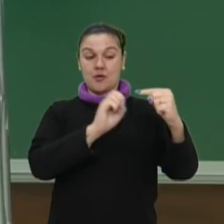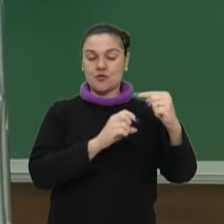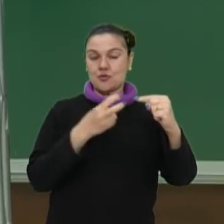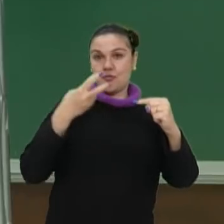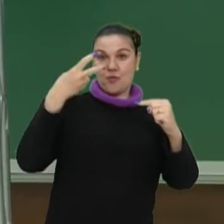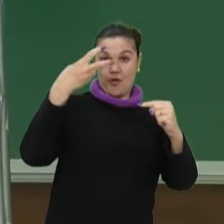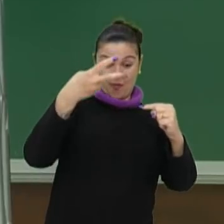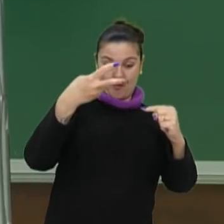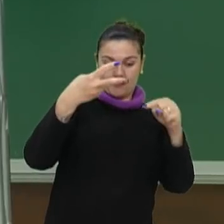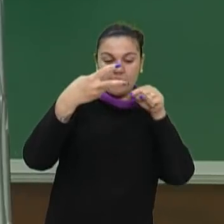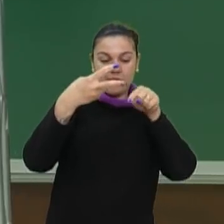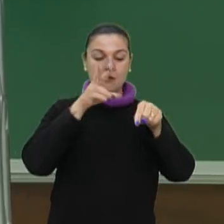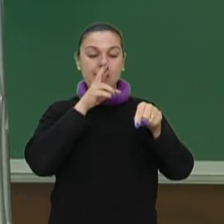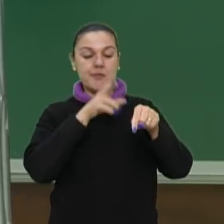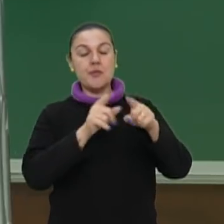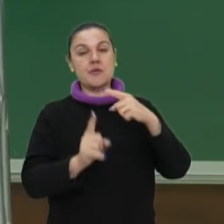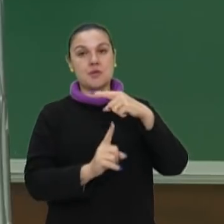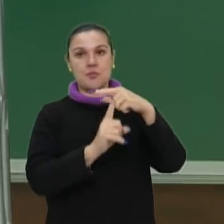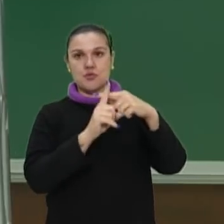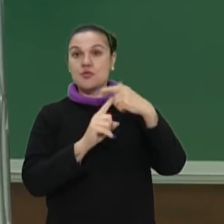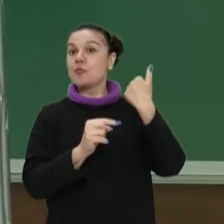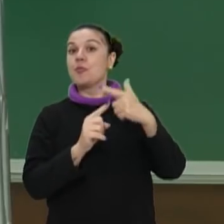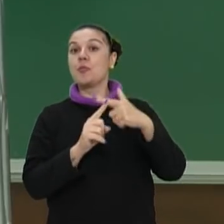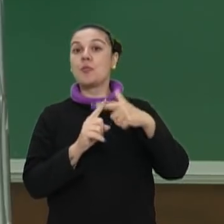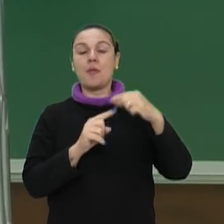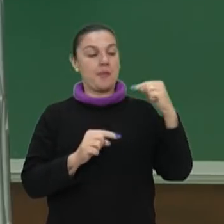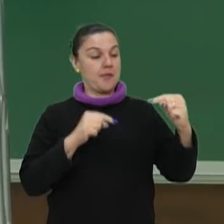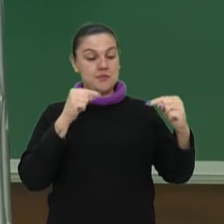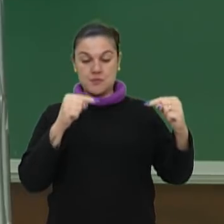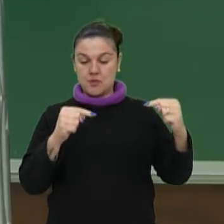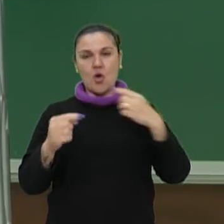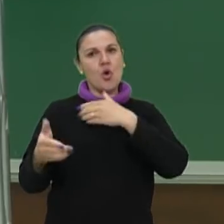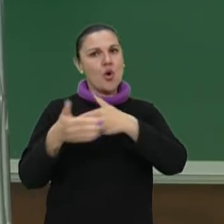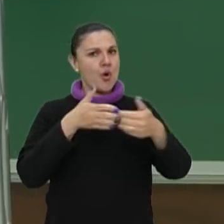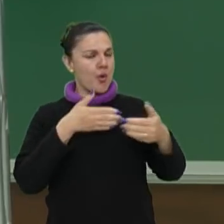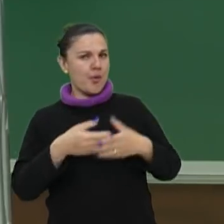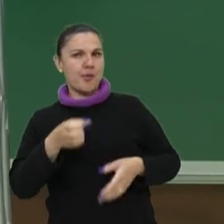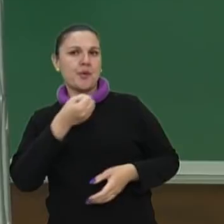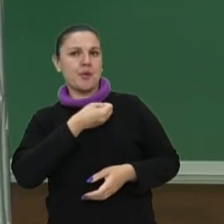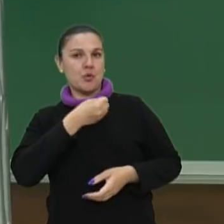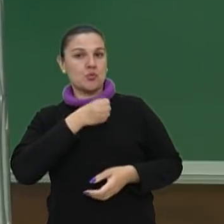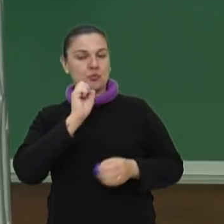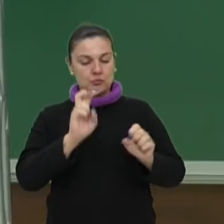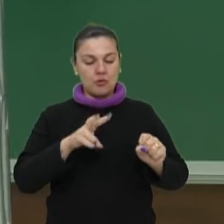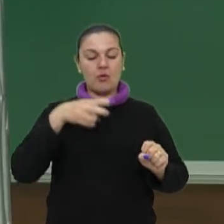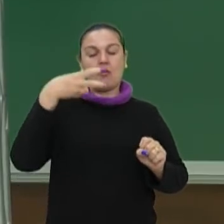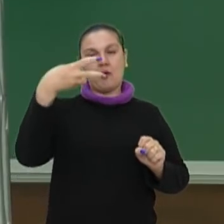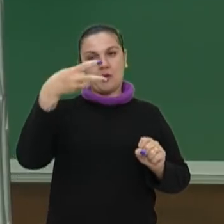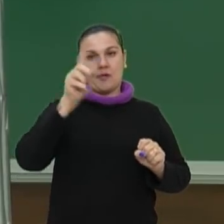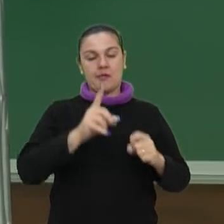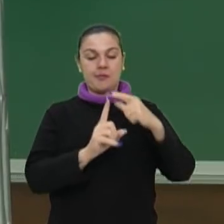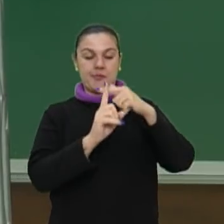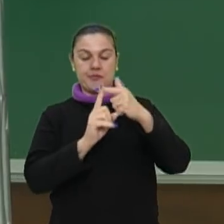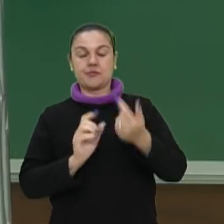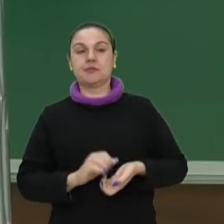ao quadrado vai ficar positivo. Não só negativo, qualquer número que você imaginar elevado ao quadrado vai ficar positivo. Então, aqui vai